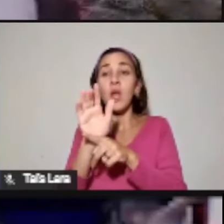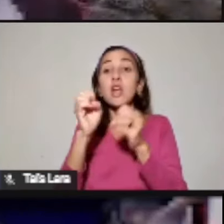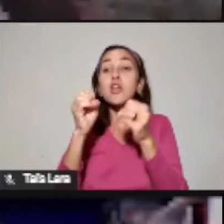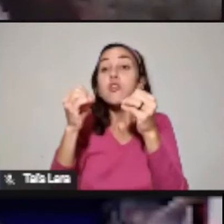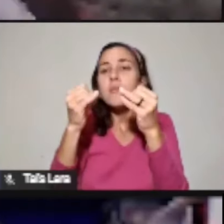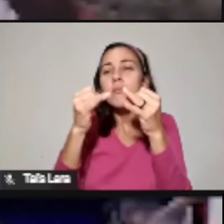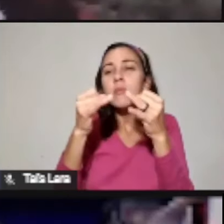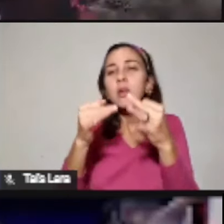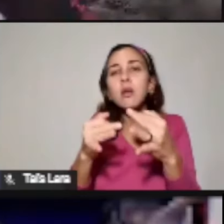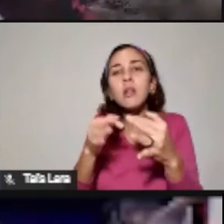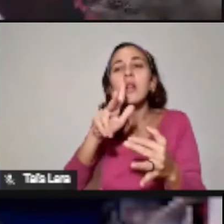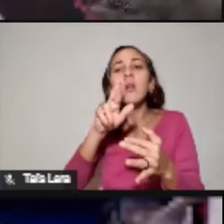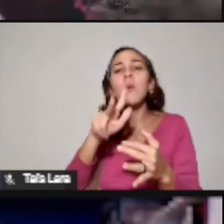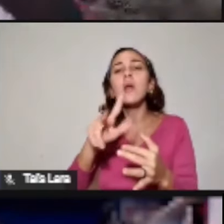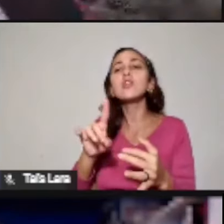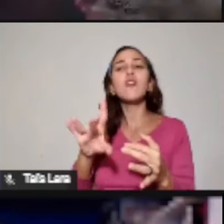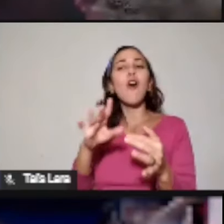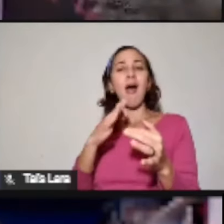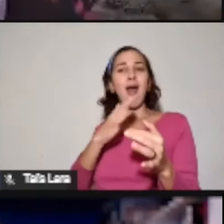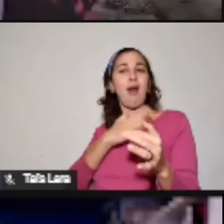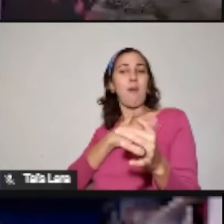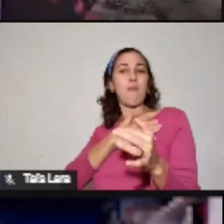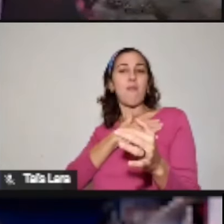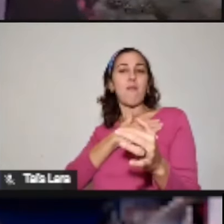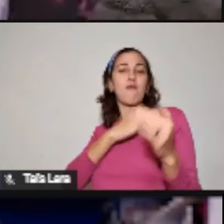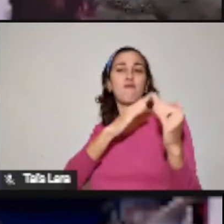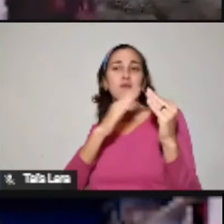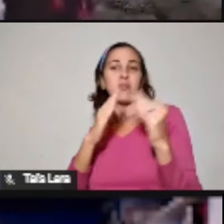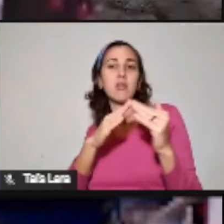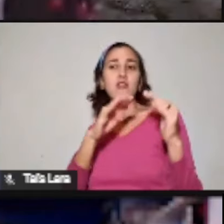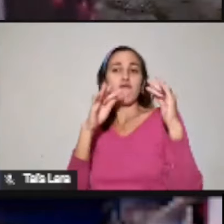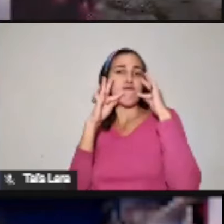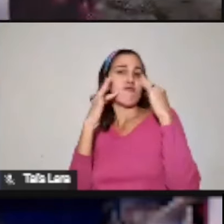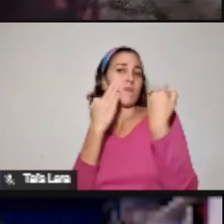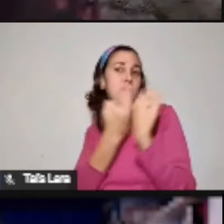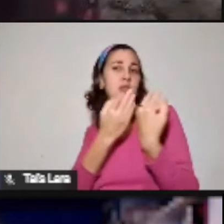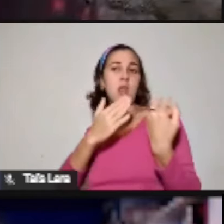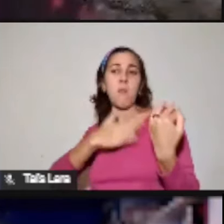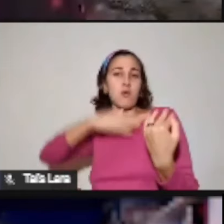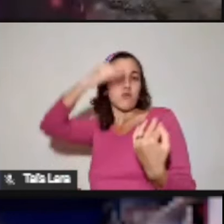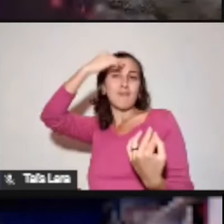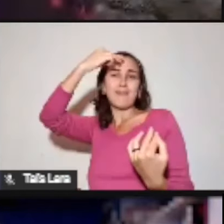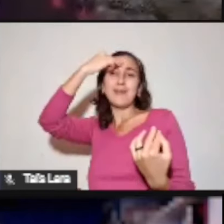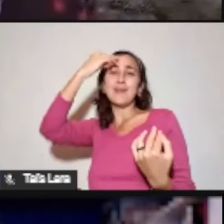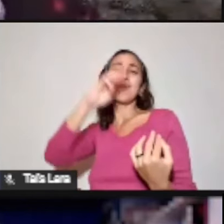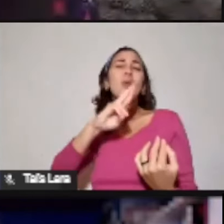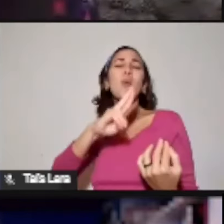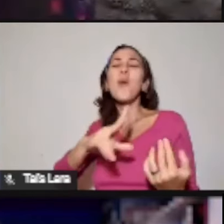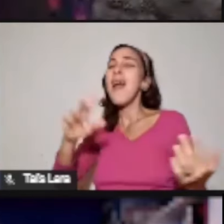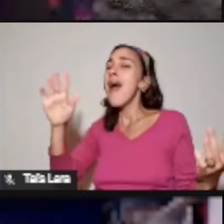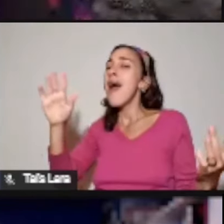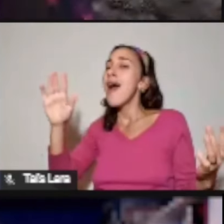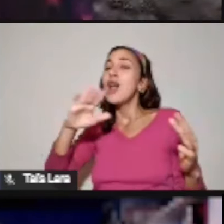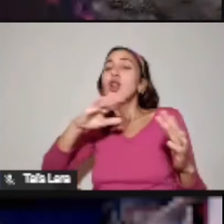minha volta. É qualquer criança, né? Perfeito. E adolescente. Eu acabo falando de criança, mas é adolescente